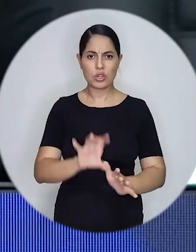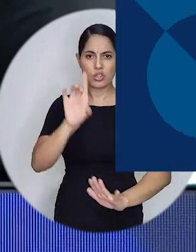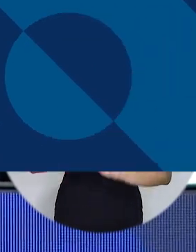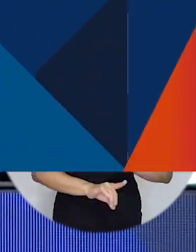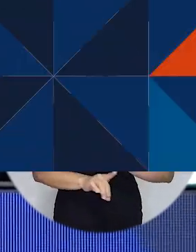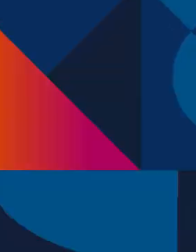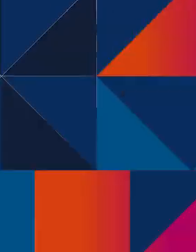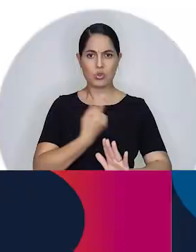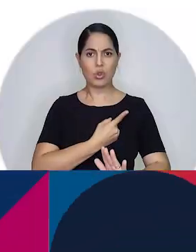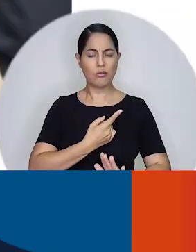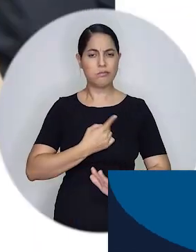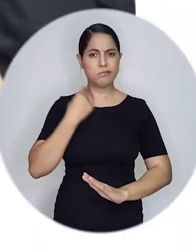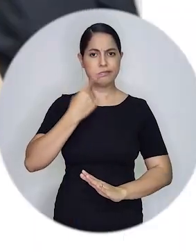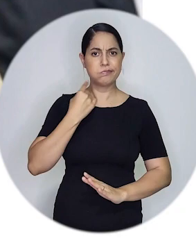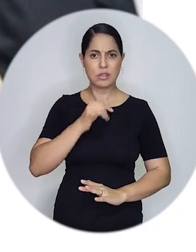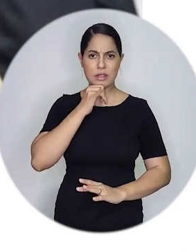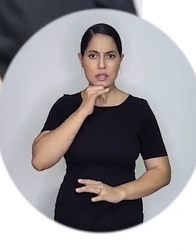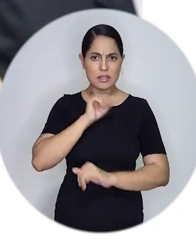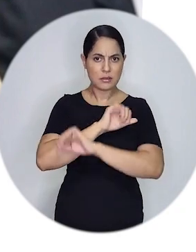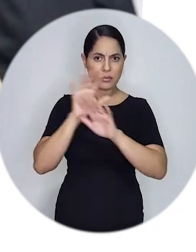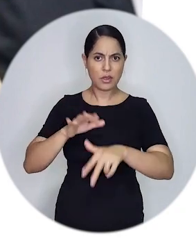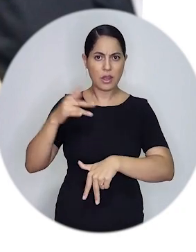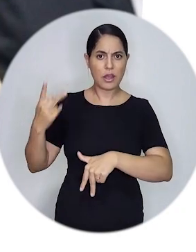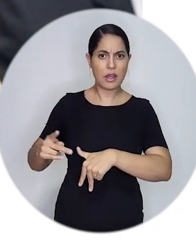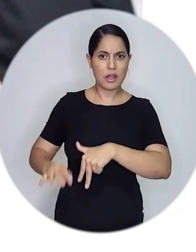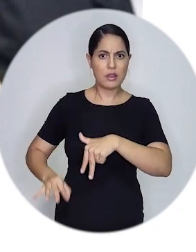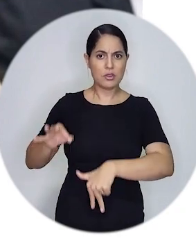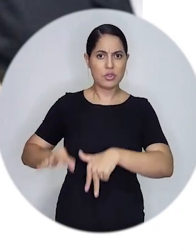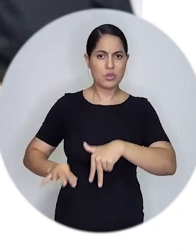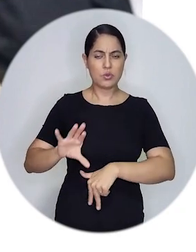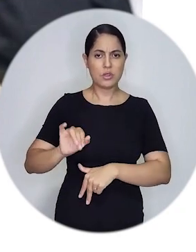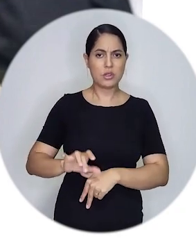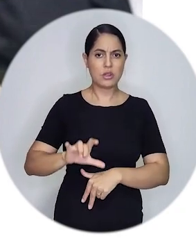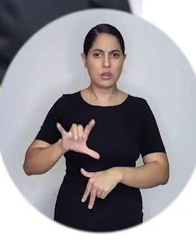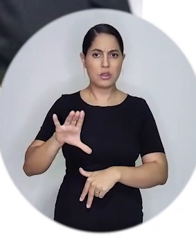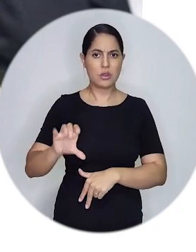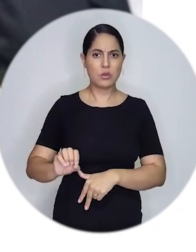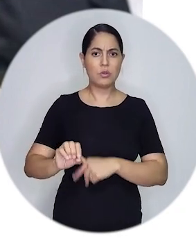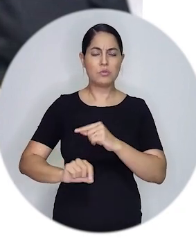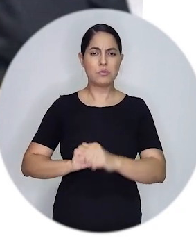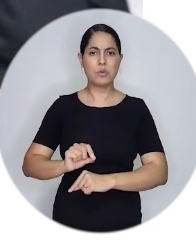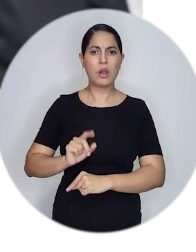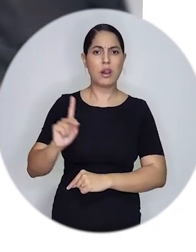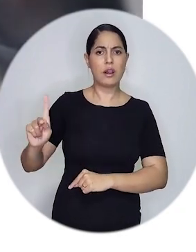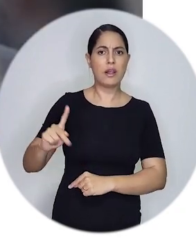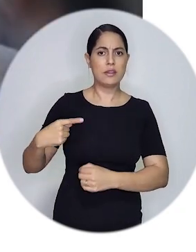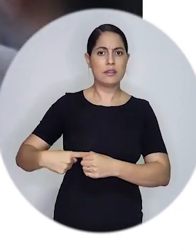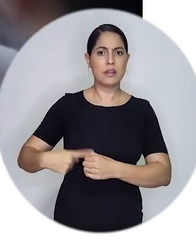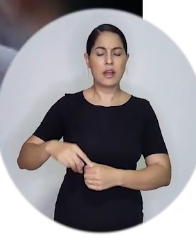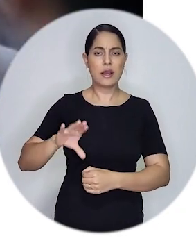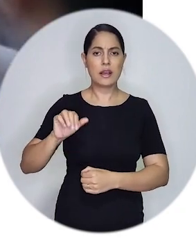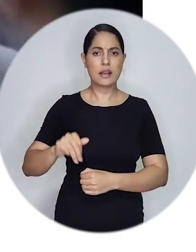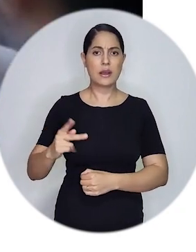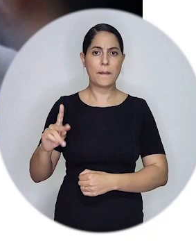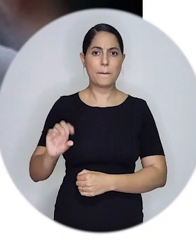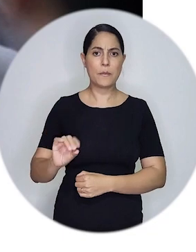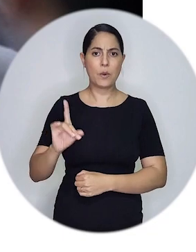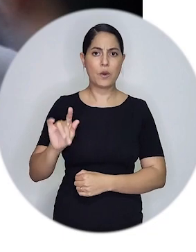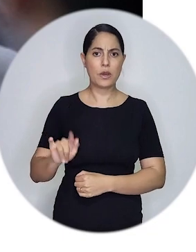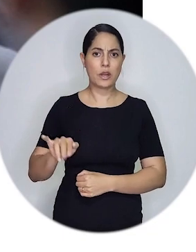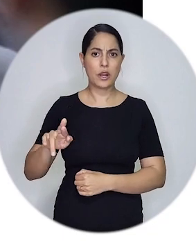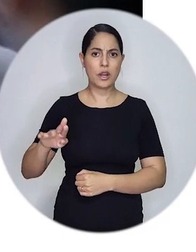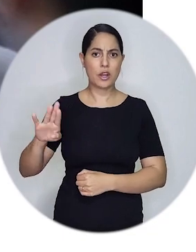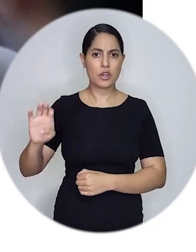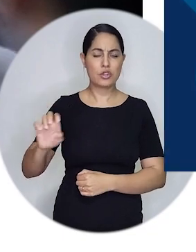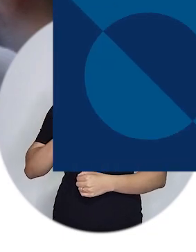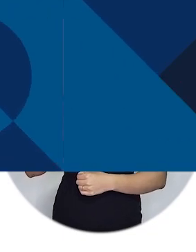violam os direitos e garantias da advocacia, como aquela praticada pelo juiz Carlos Alberto Garcetti, da primeira vara do Tribunal do